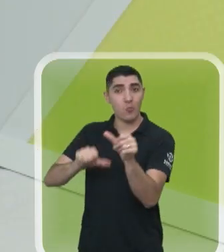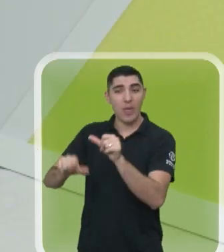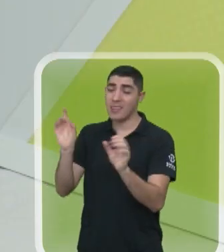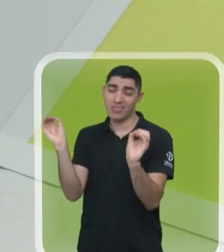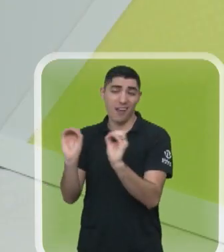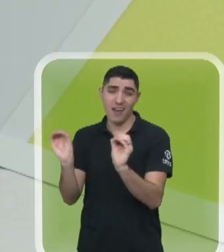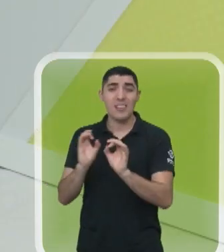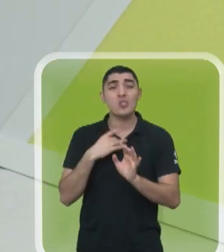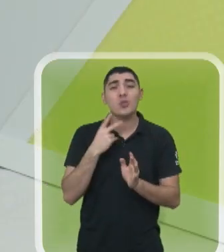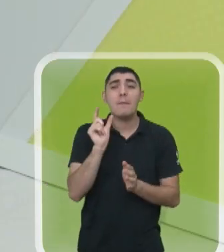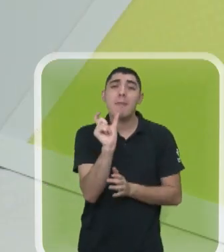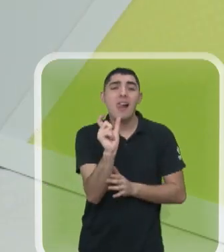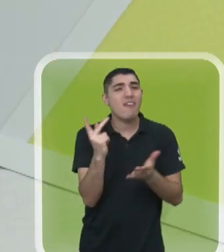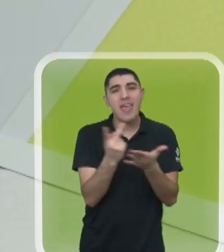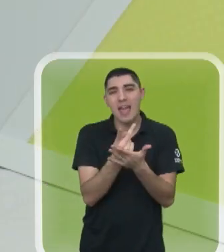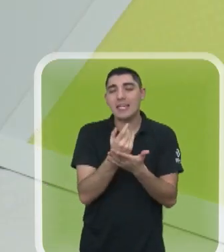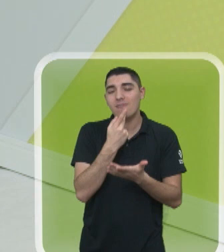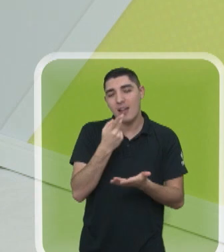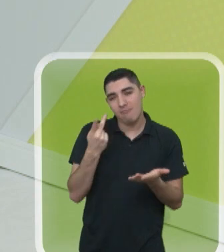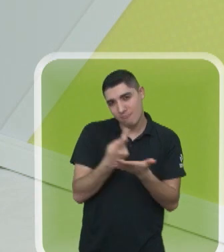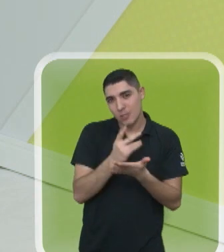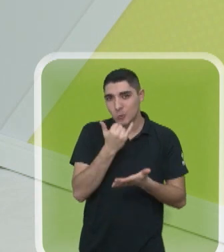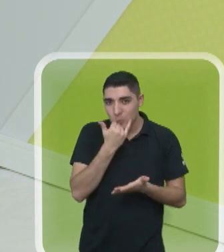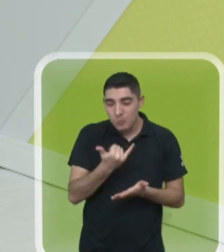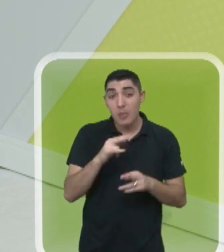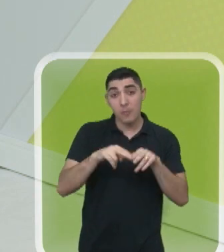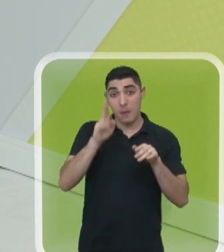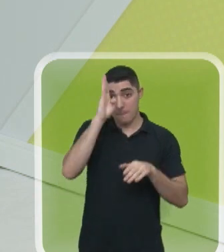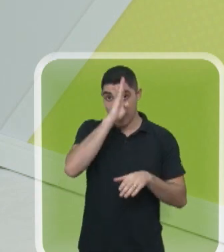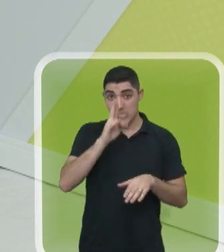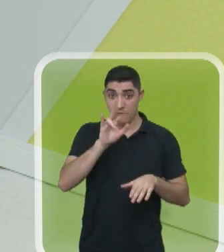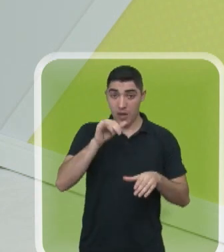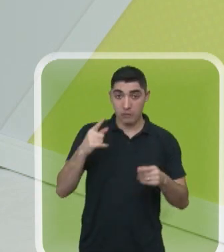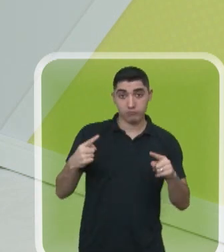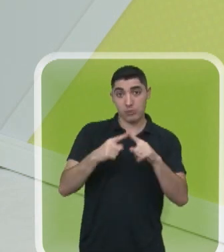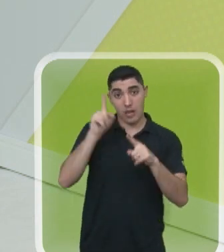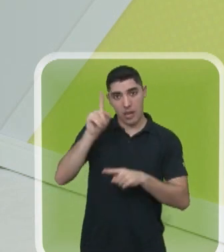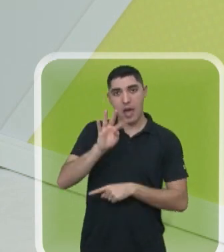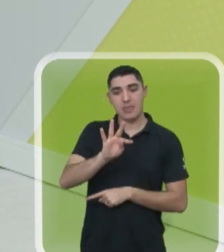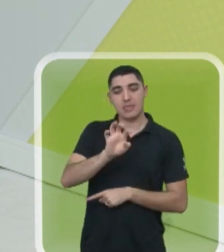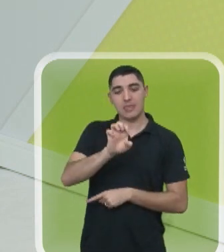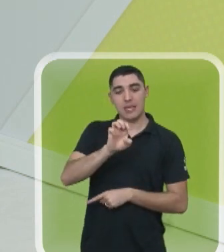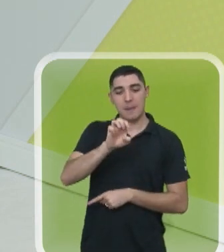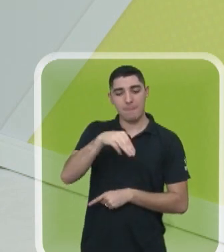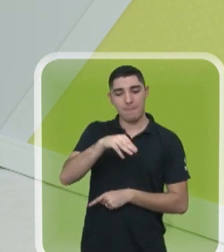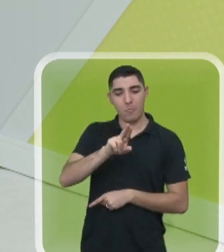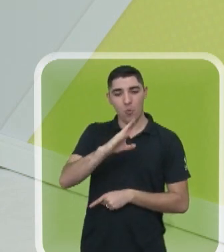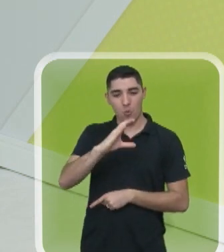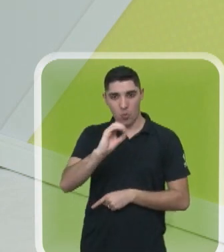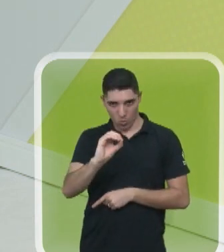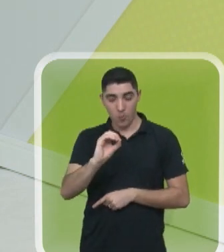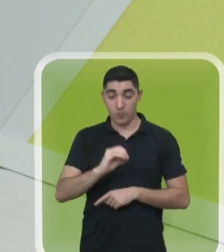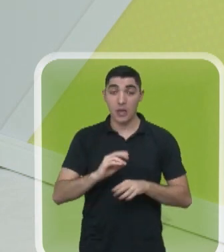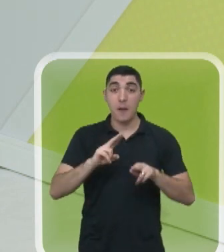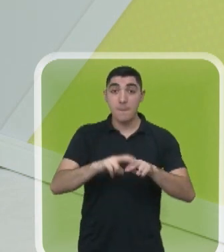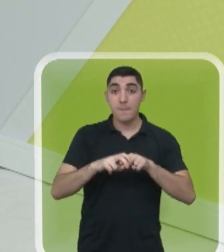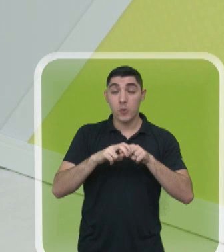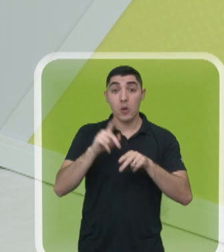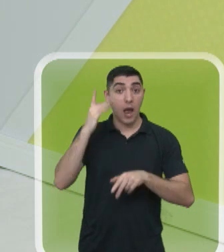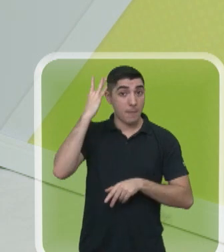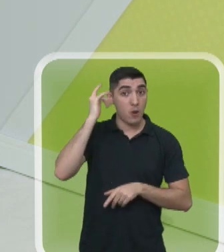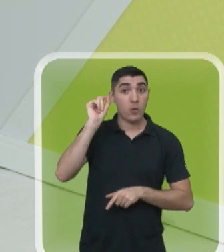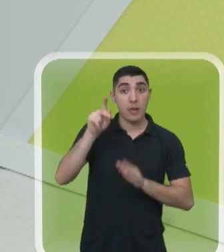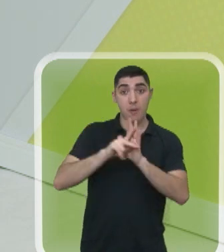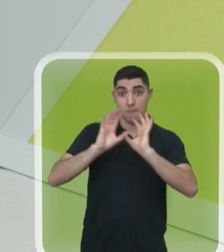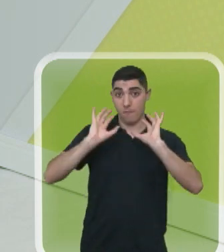para Dedéu. Portanto, Temuco, onde a seleção brasileira de rugby vai jogar. Mas, Brunão, agora o assunto é vôlei, porque amanhã, 7 da noite, o